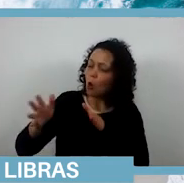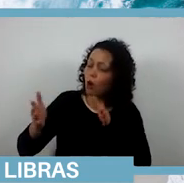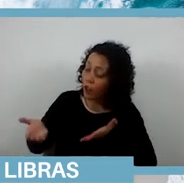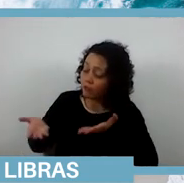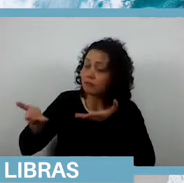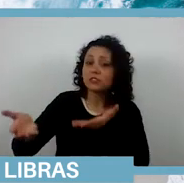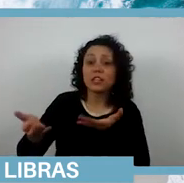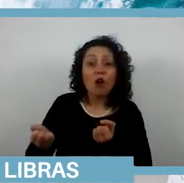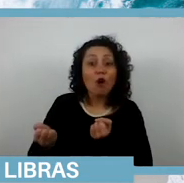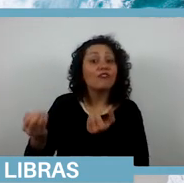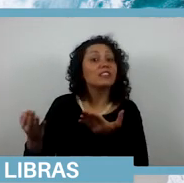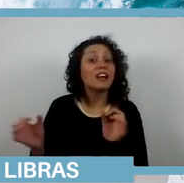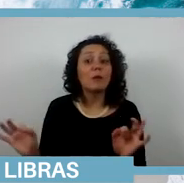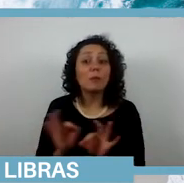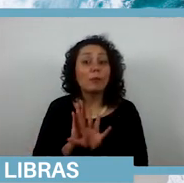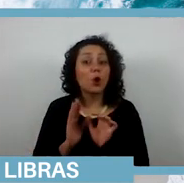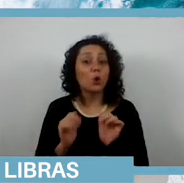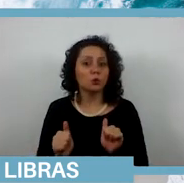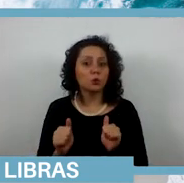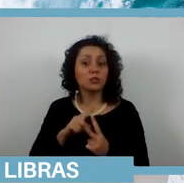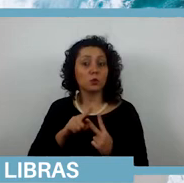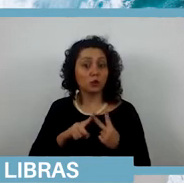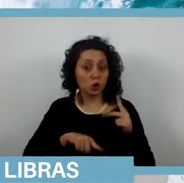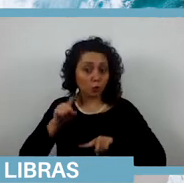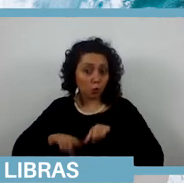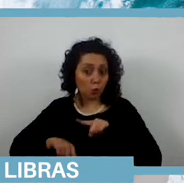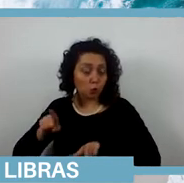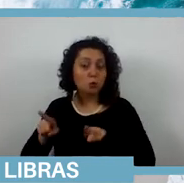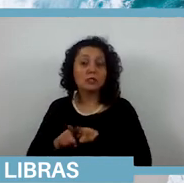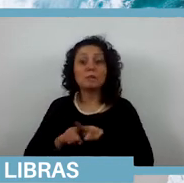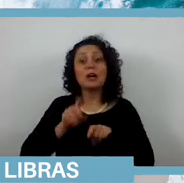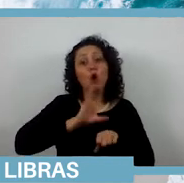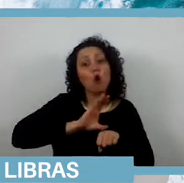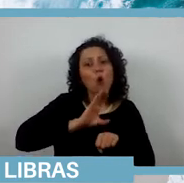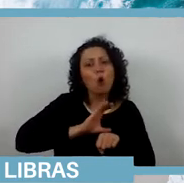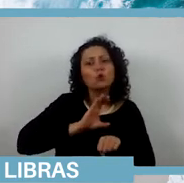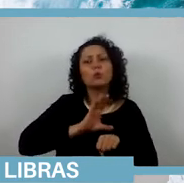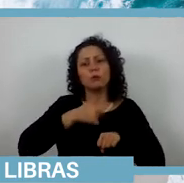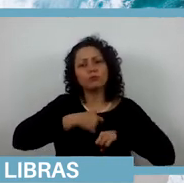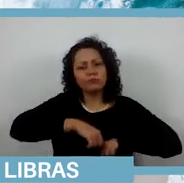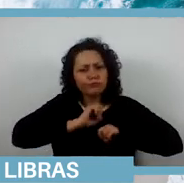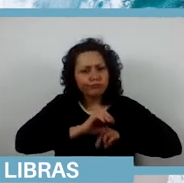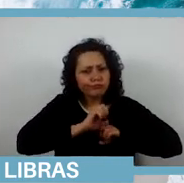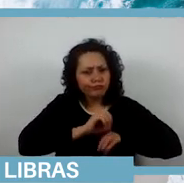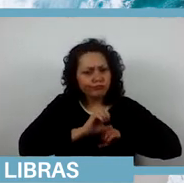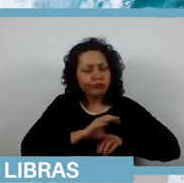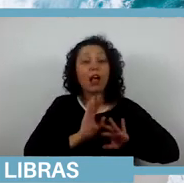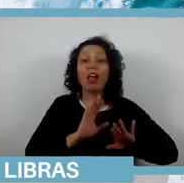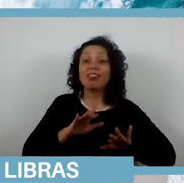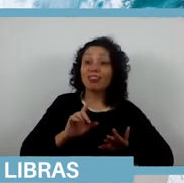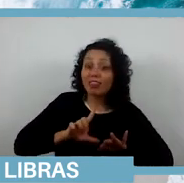esses dois produtos e os cursos ao mesmo tempo né como o tempo eu fui também